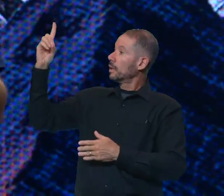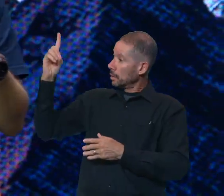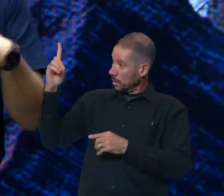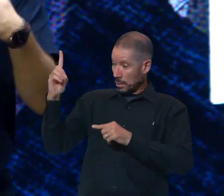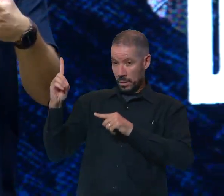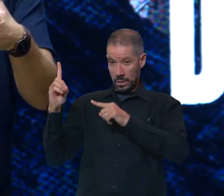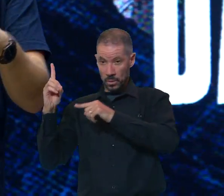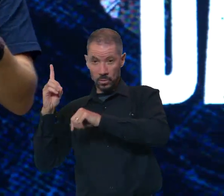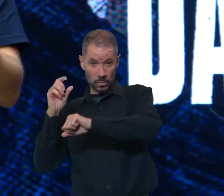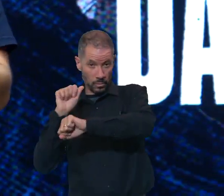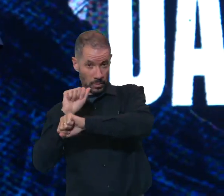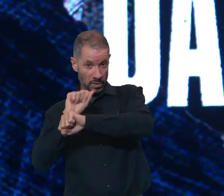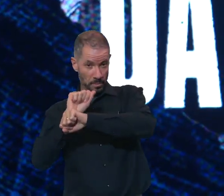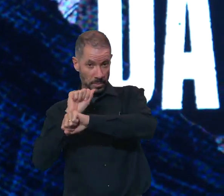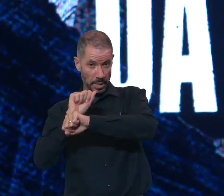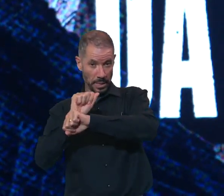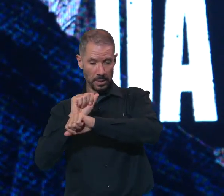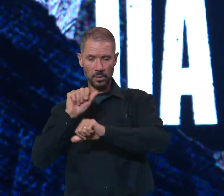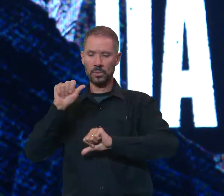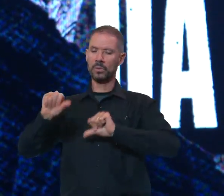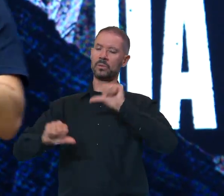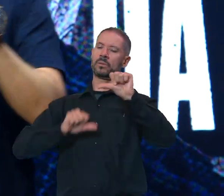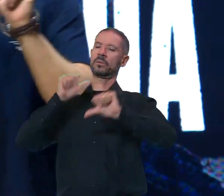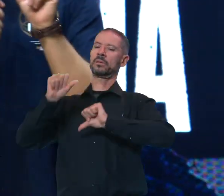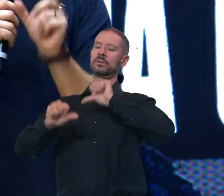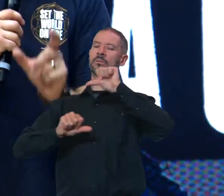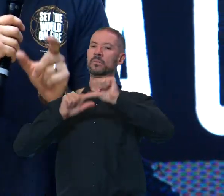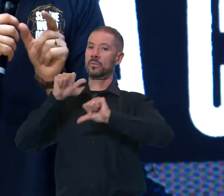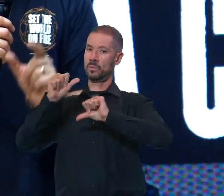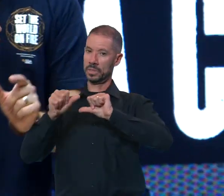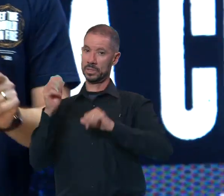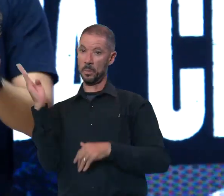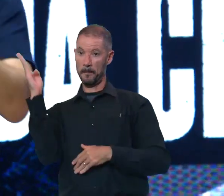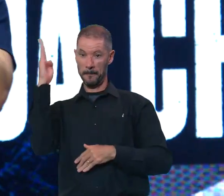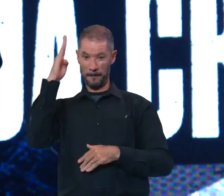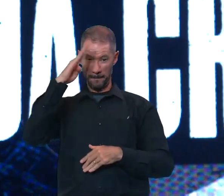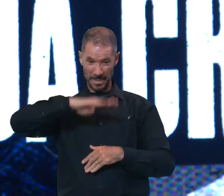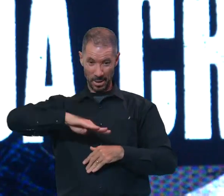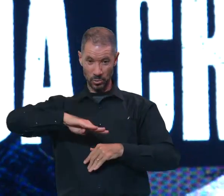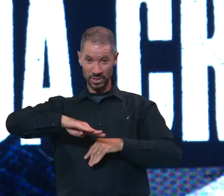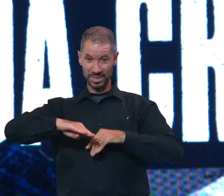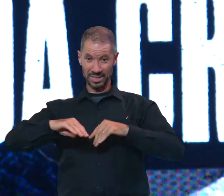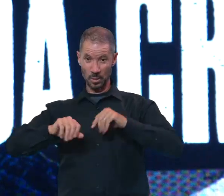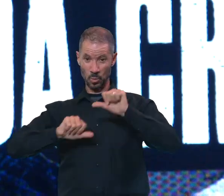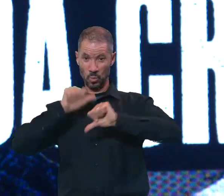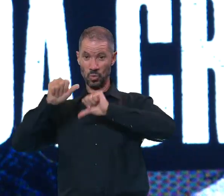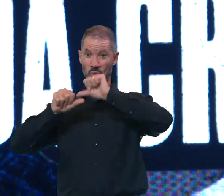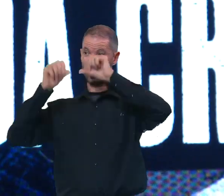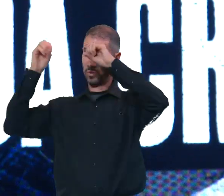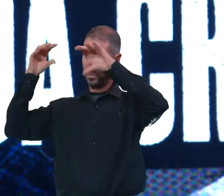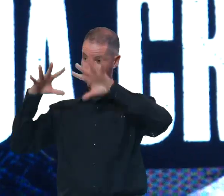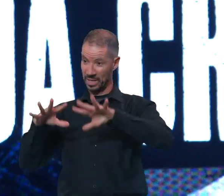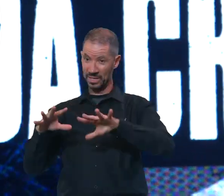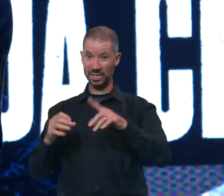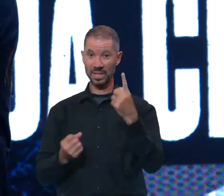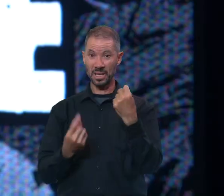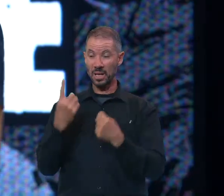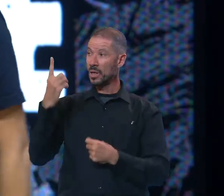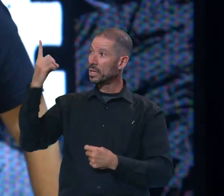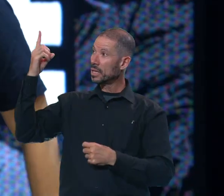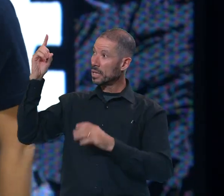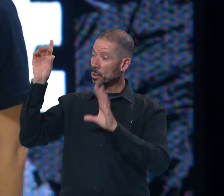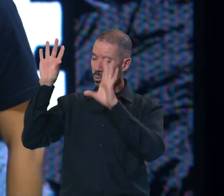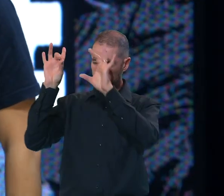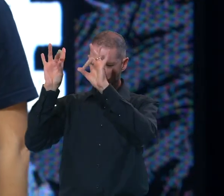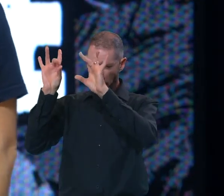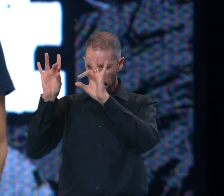estava esperando que Deus transformasse maldição em bênção. algo que Deus é